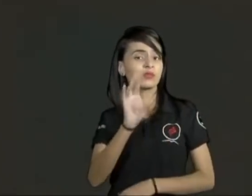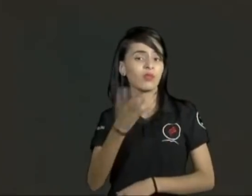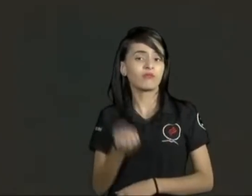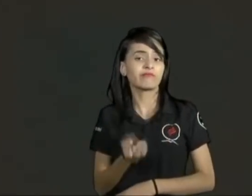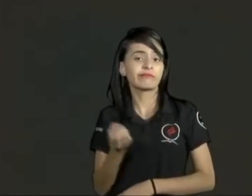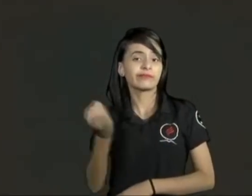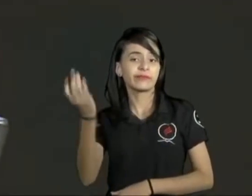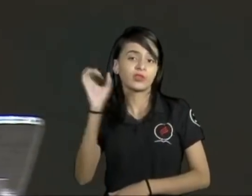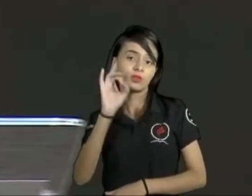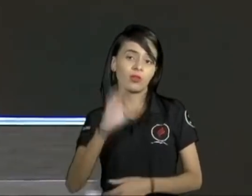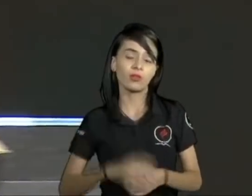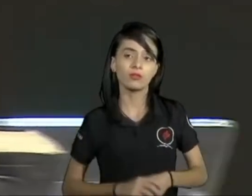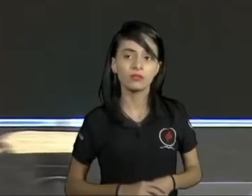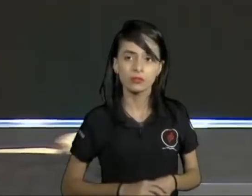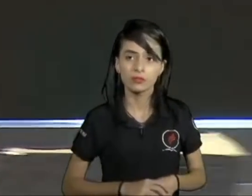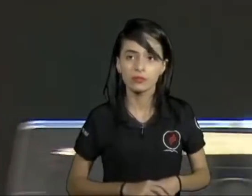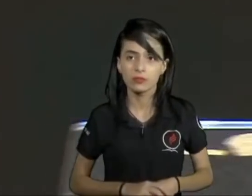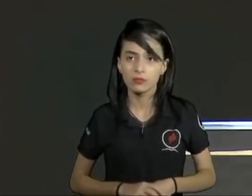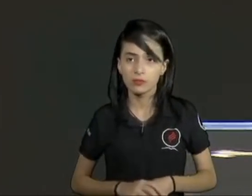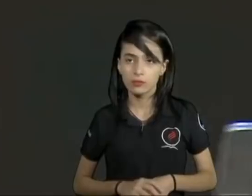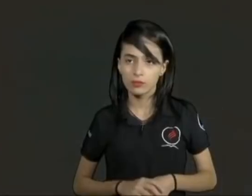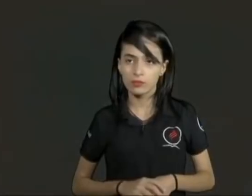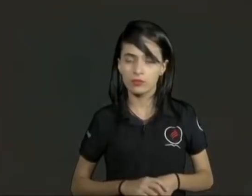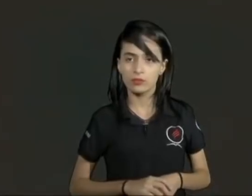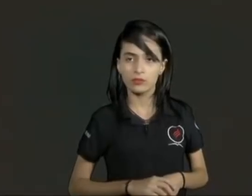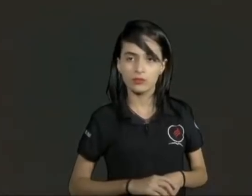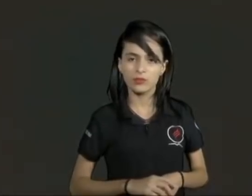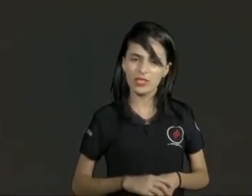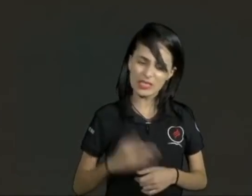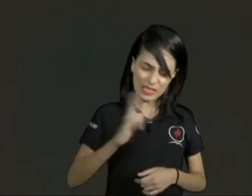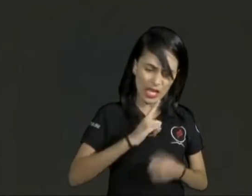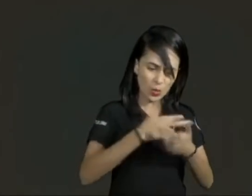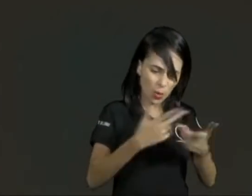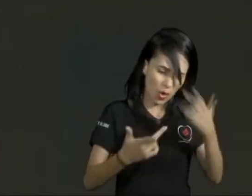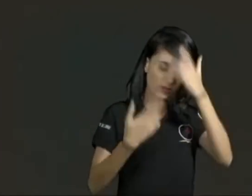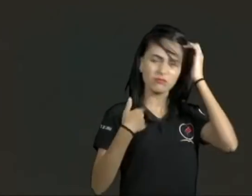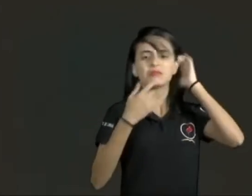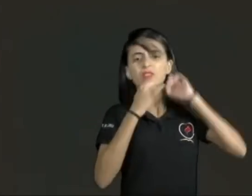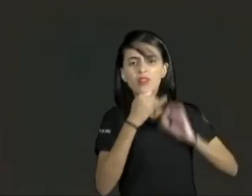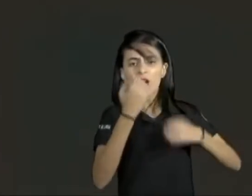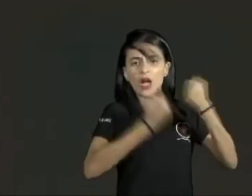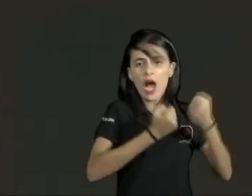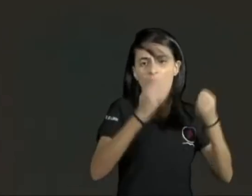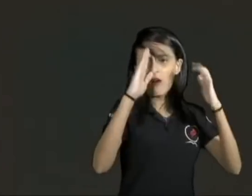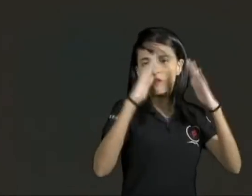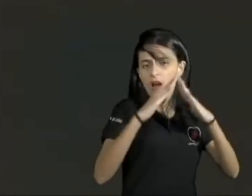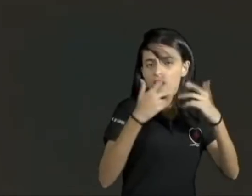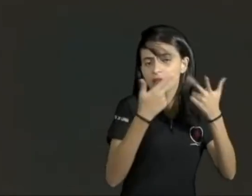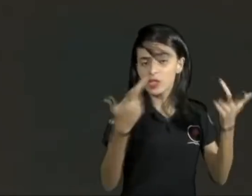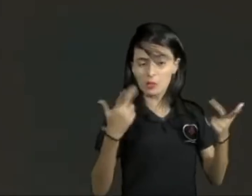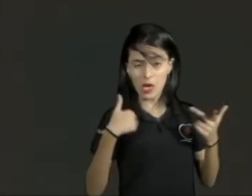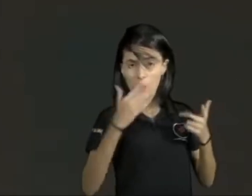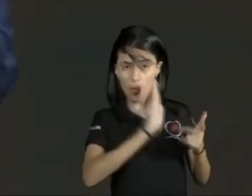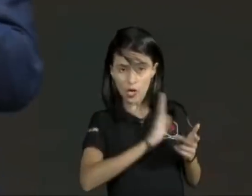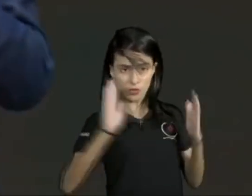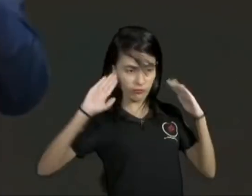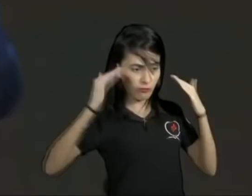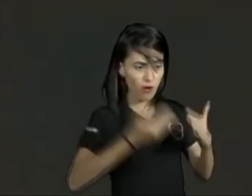passagem Que venha o que você tiver que ter mas não foi teu coração e nada